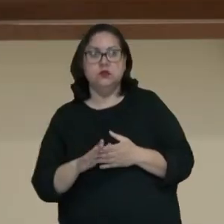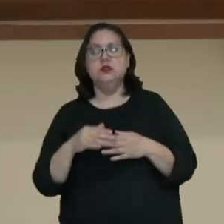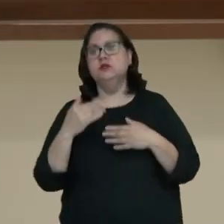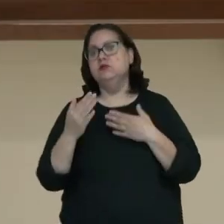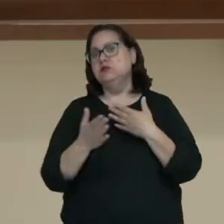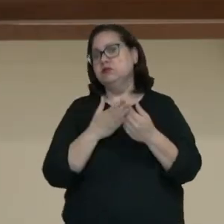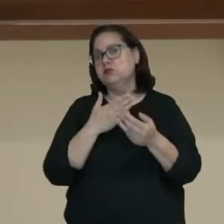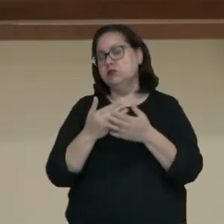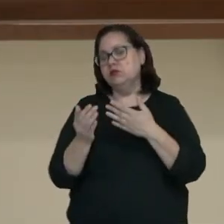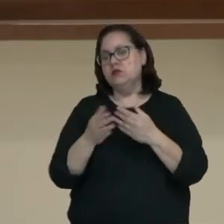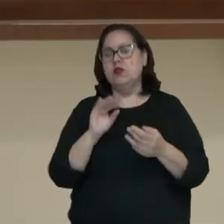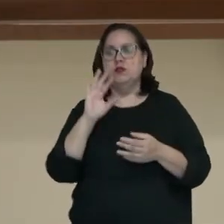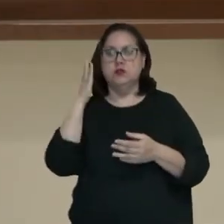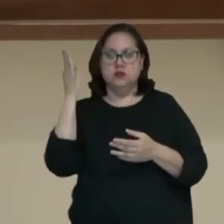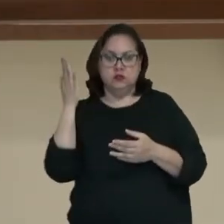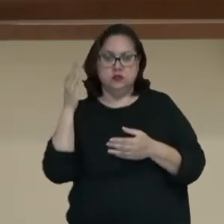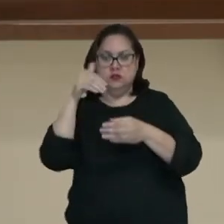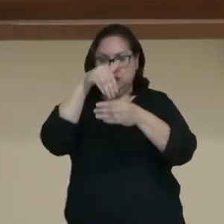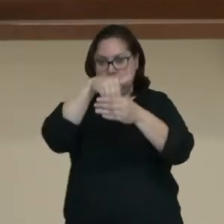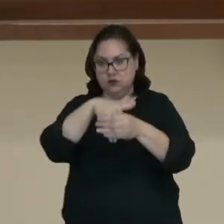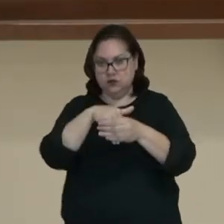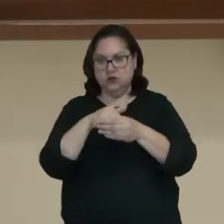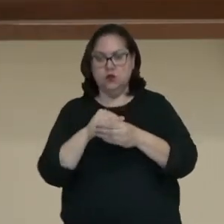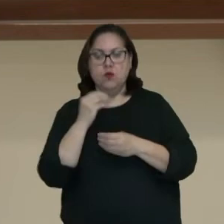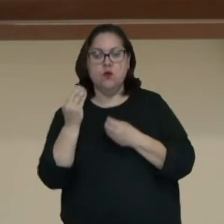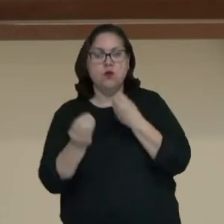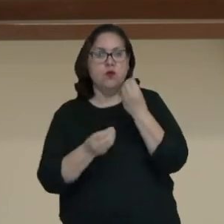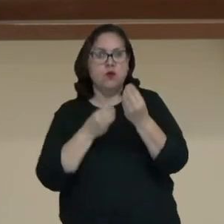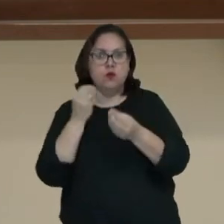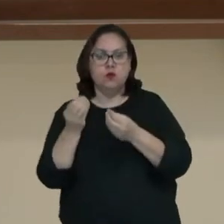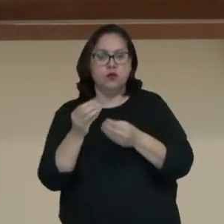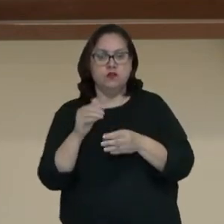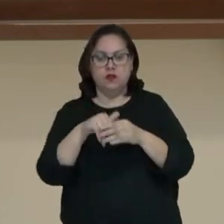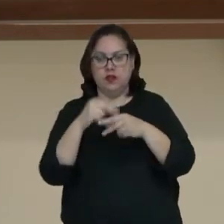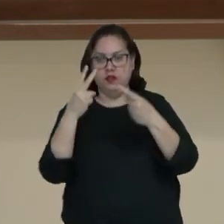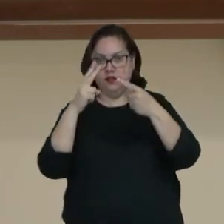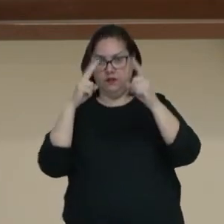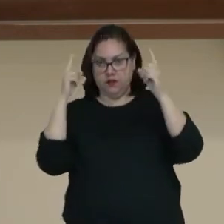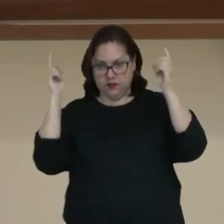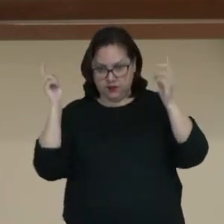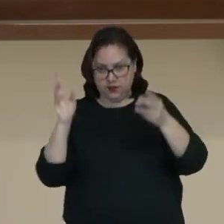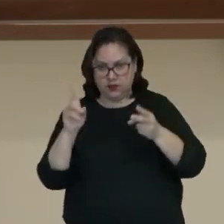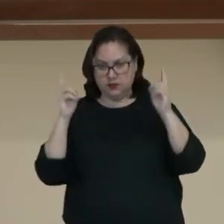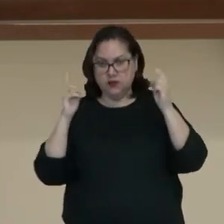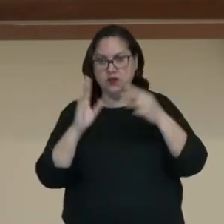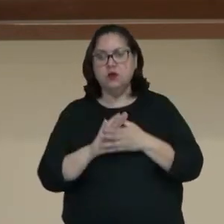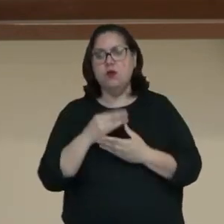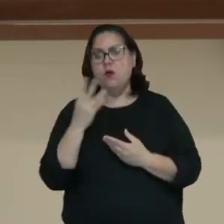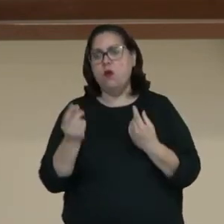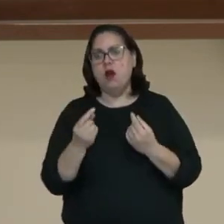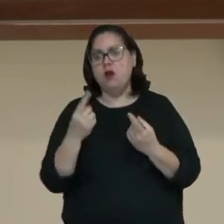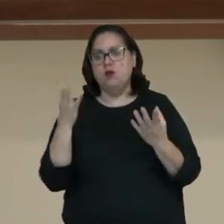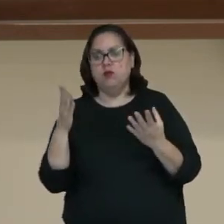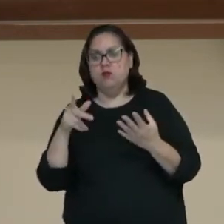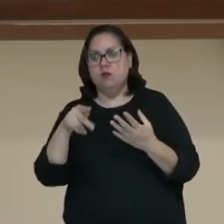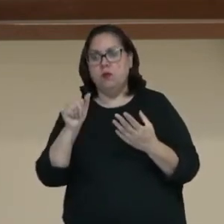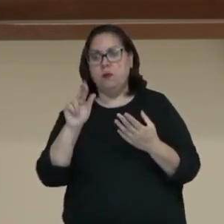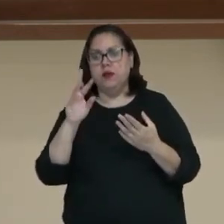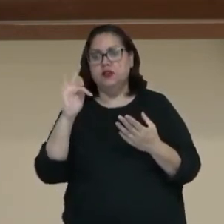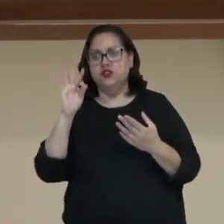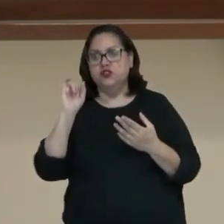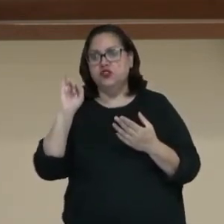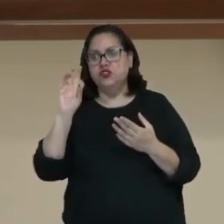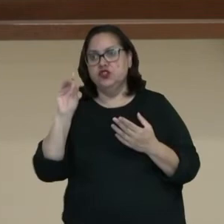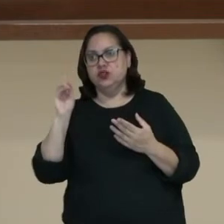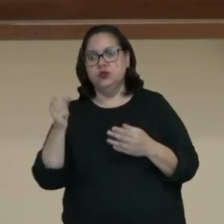independente do que vai acontecer nas eleições ou quem vai vencer, né? Qual partido e